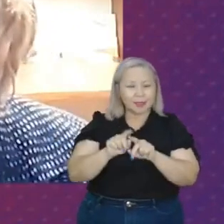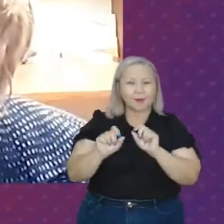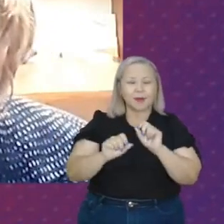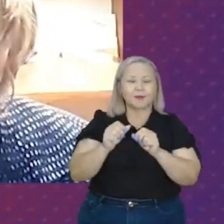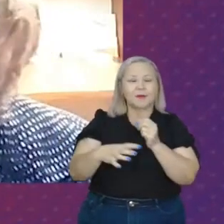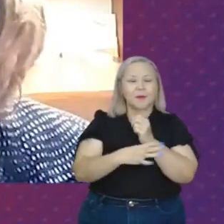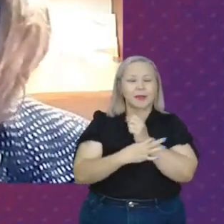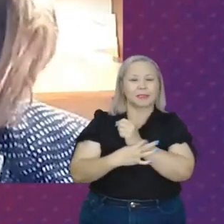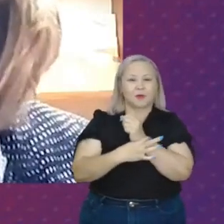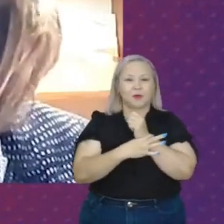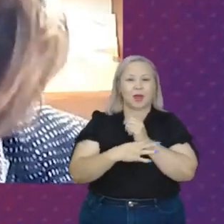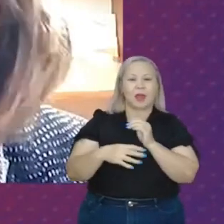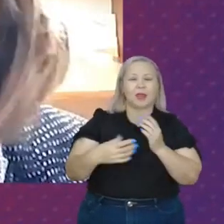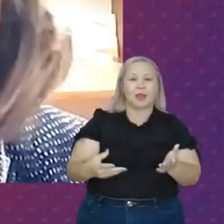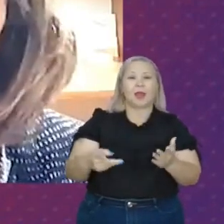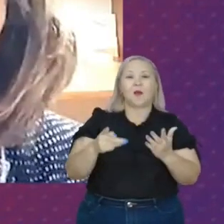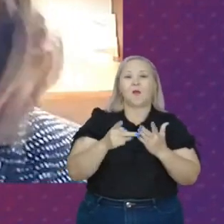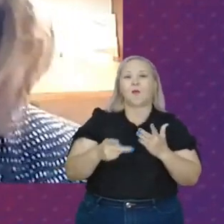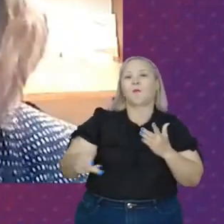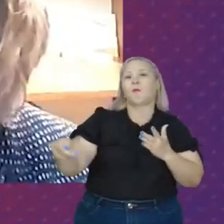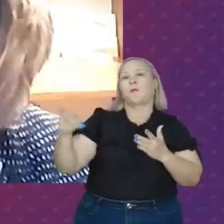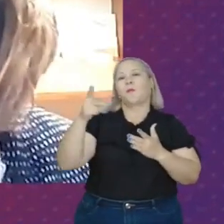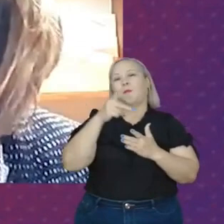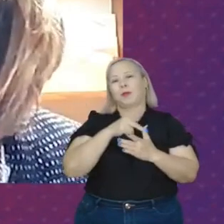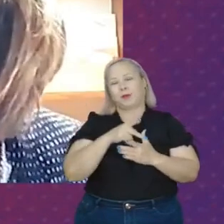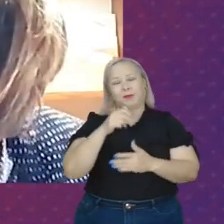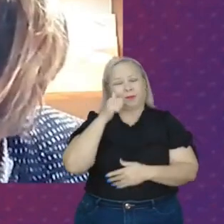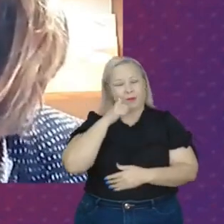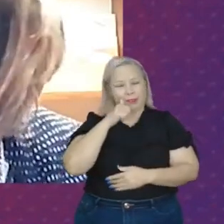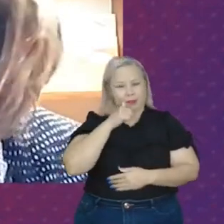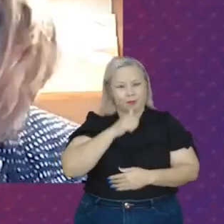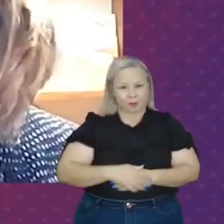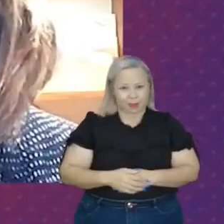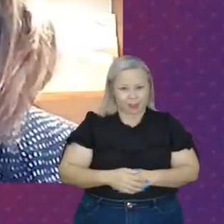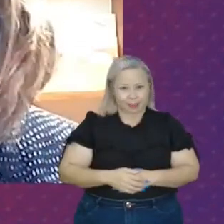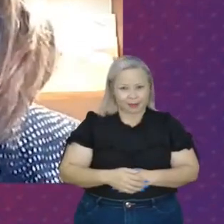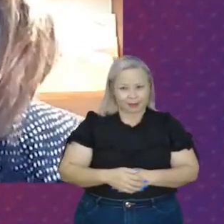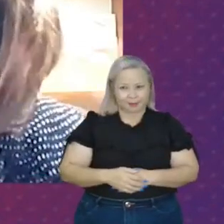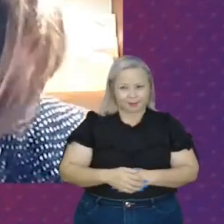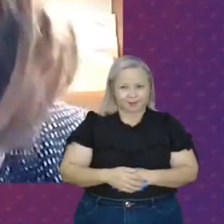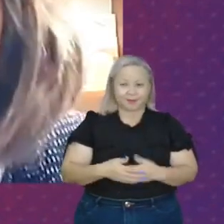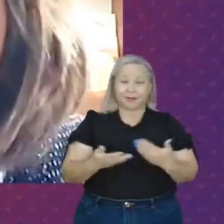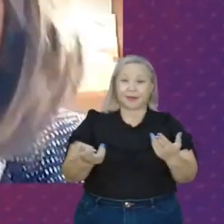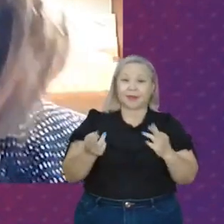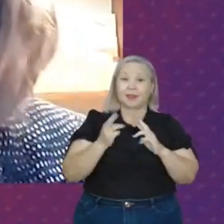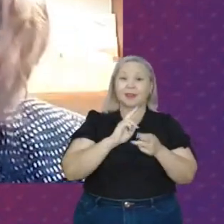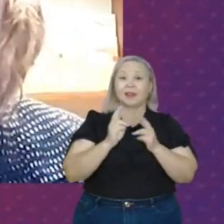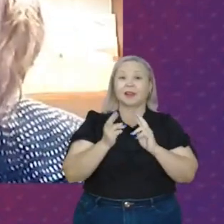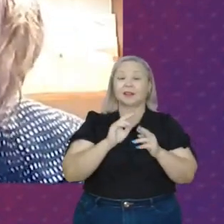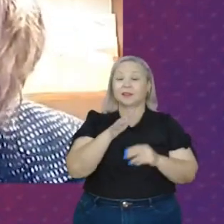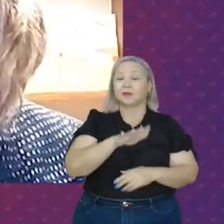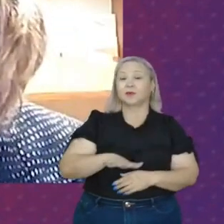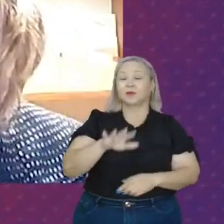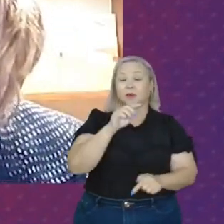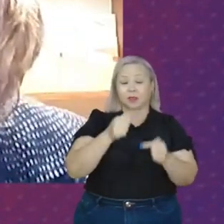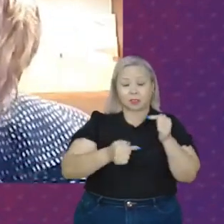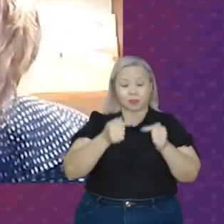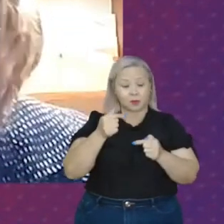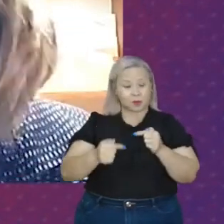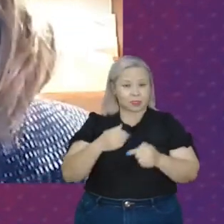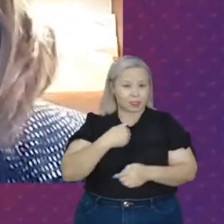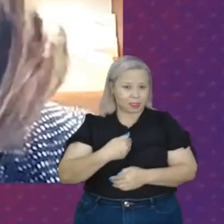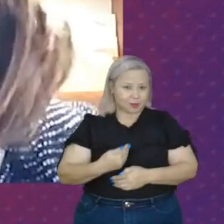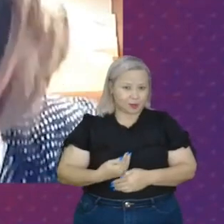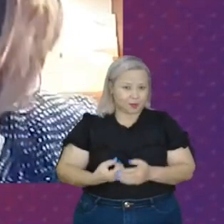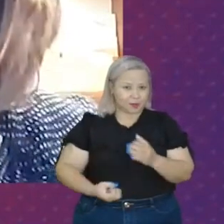assegurar o protagonismo das mulheres na elaboração de todas as políticas públicas,